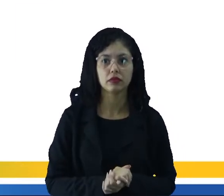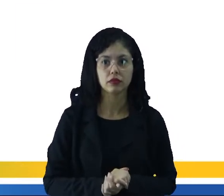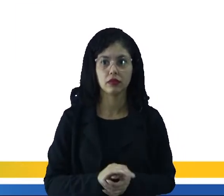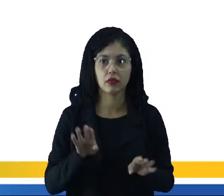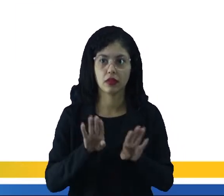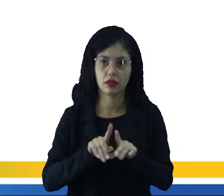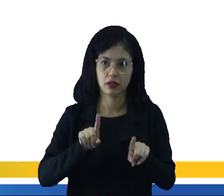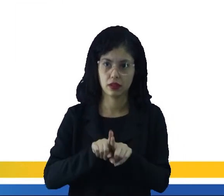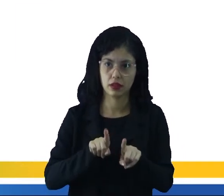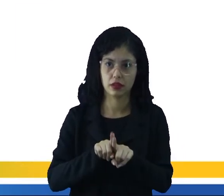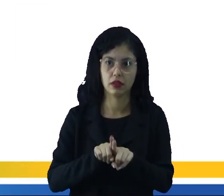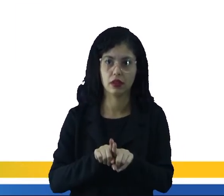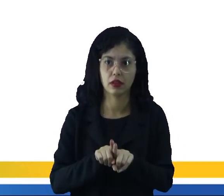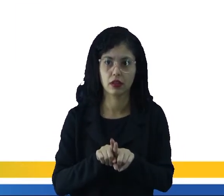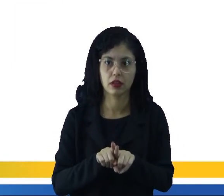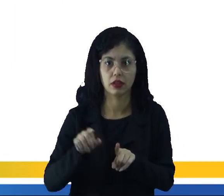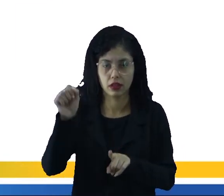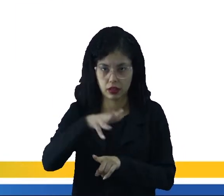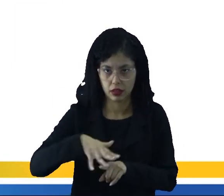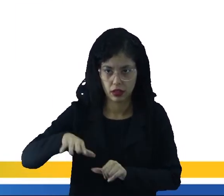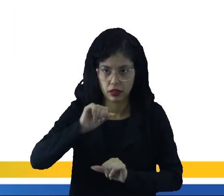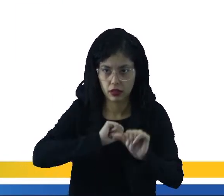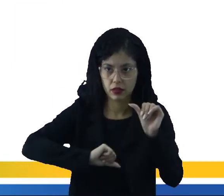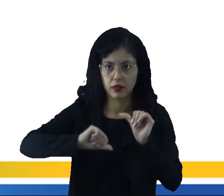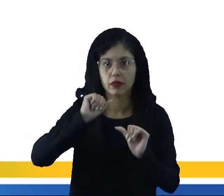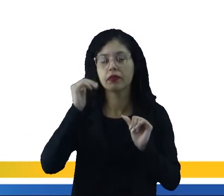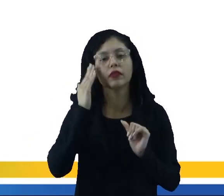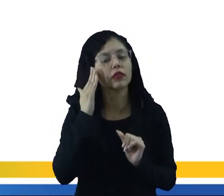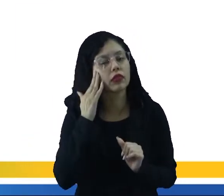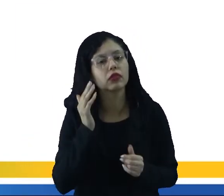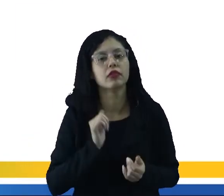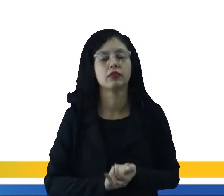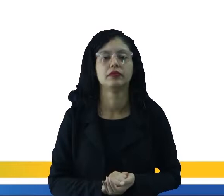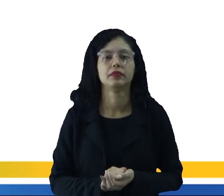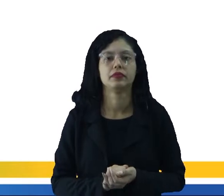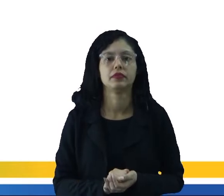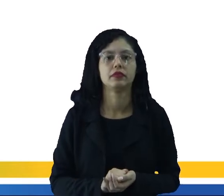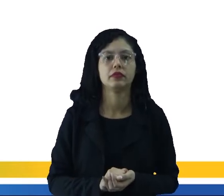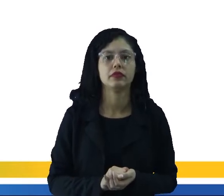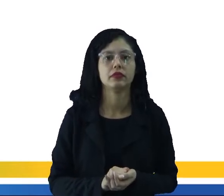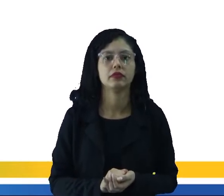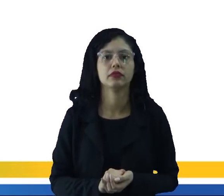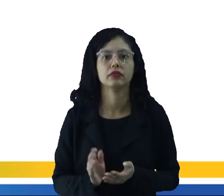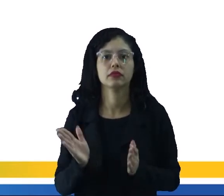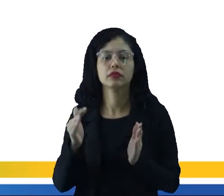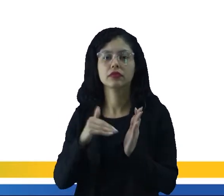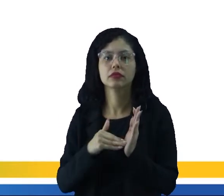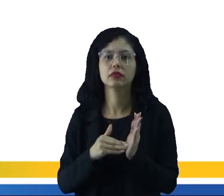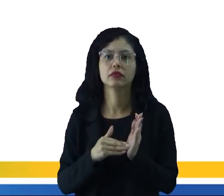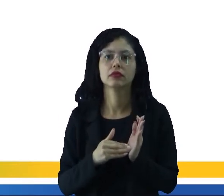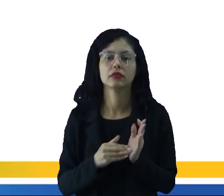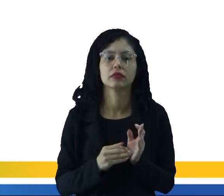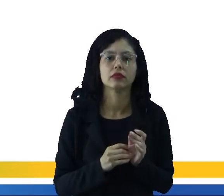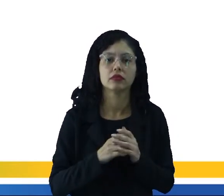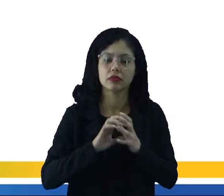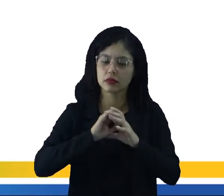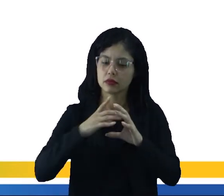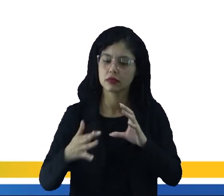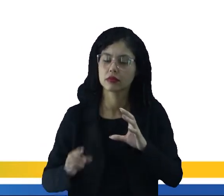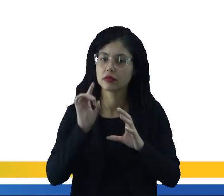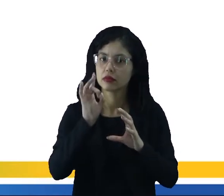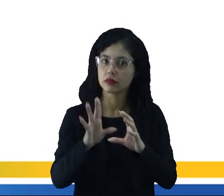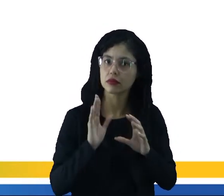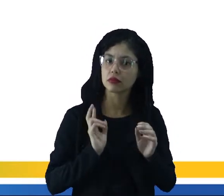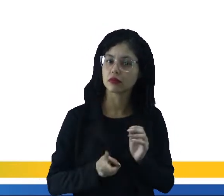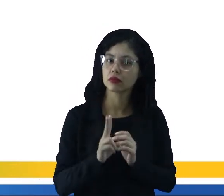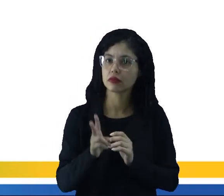altera a forma de sua área, entende? Então, ele pode até colocar ela descaracterizada,